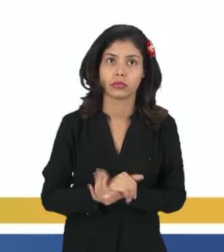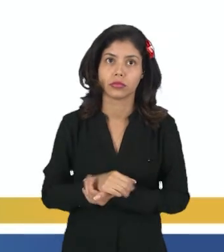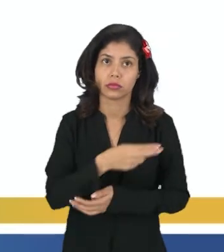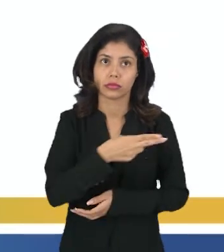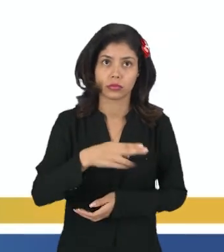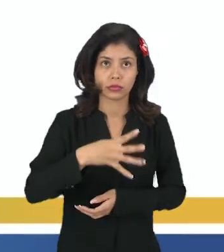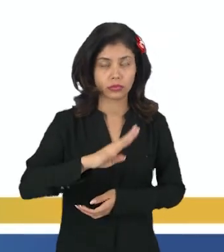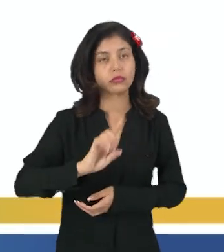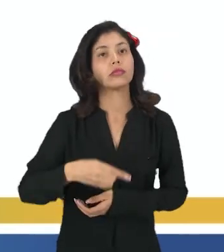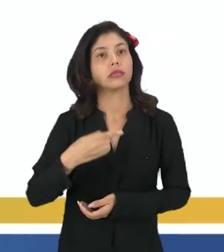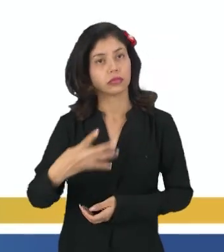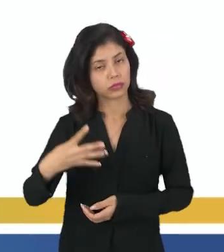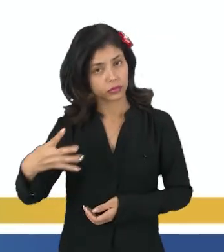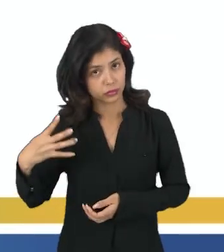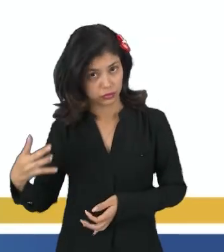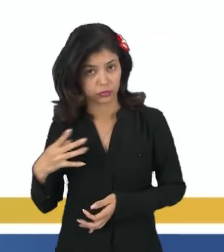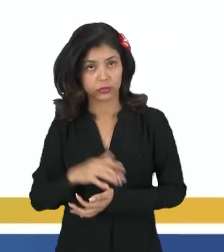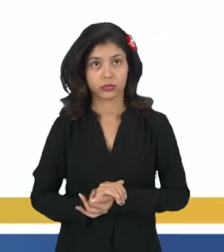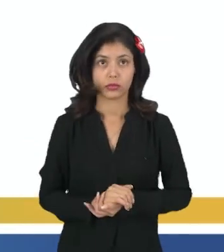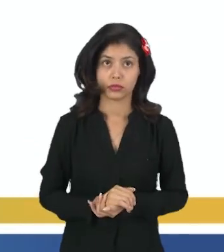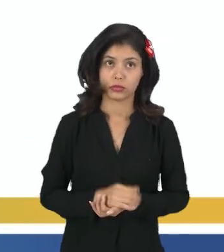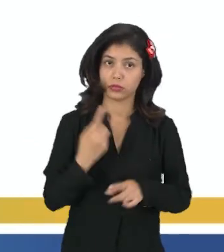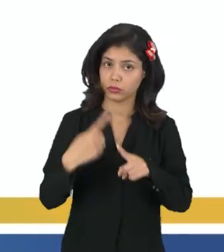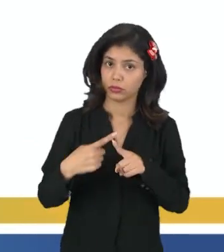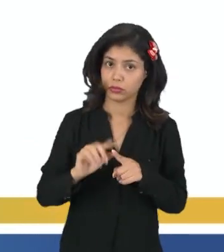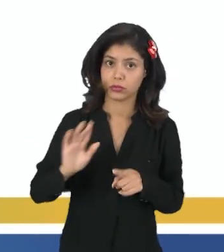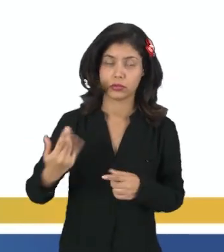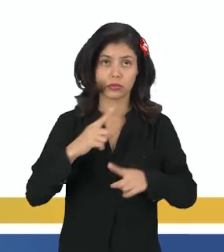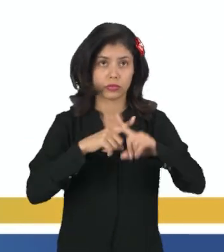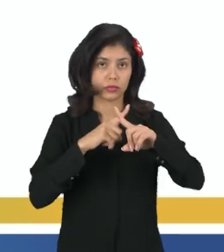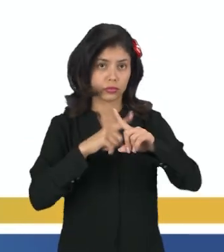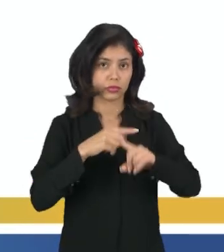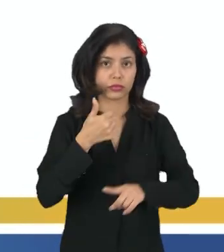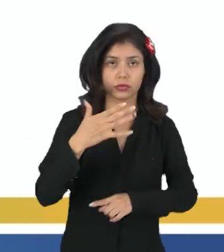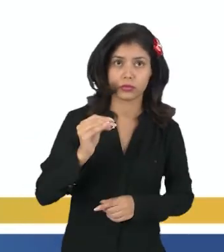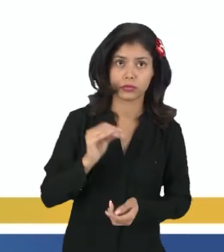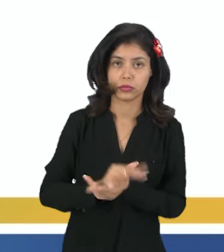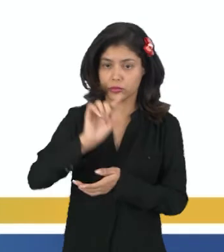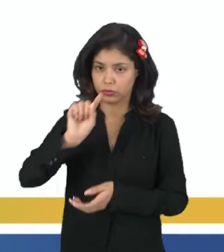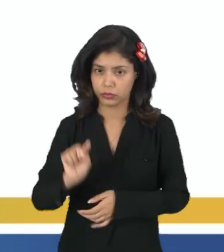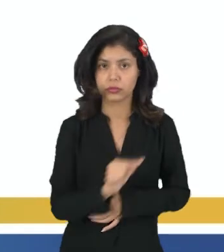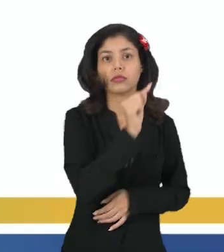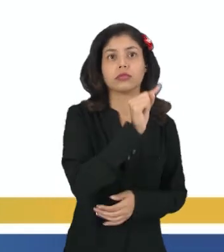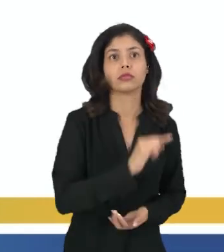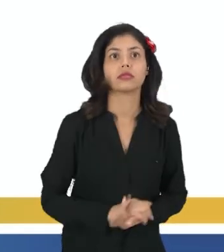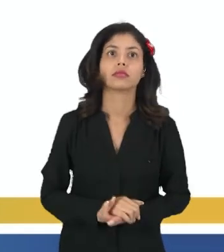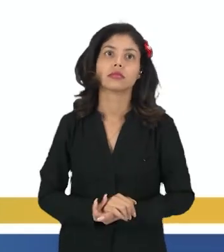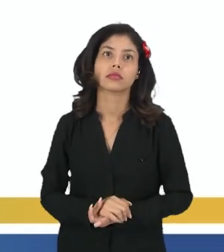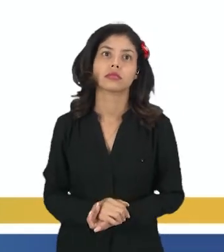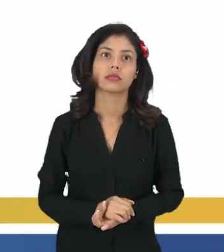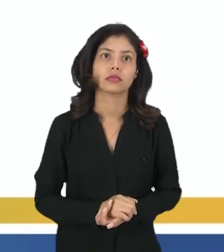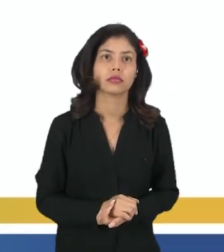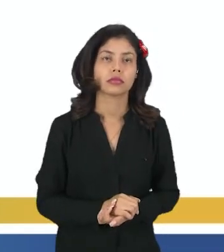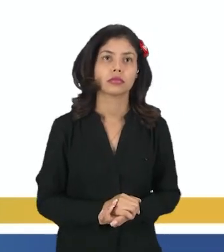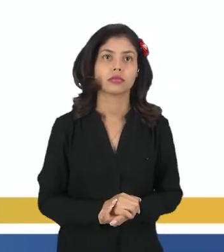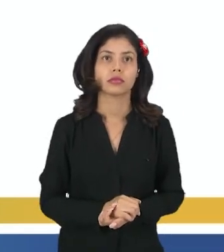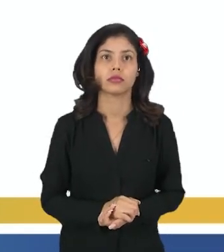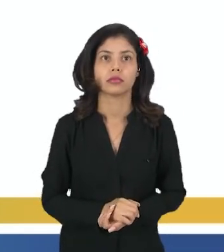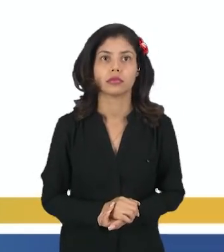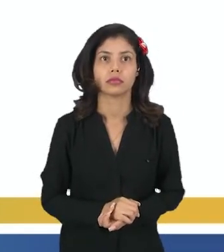= 4,44 quatro porque quando uma se tu pudesse baixo passar a, para a direita ali